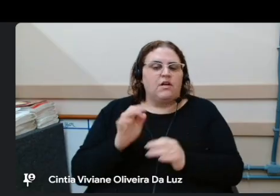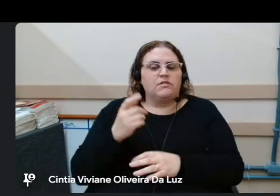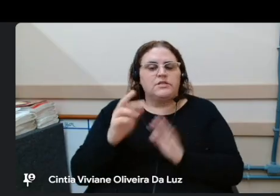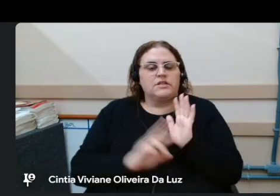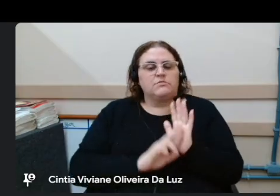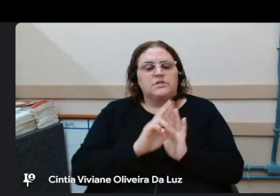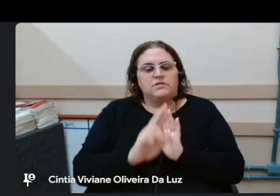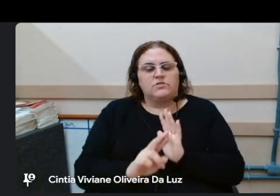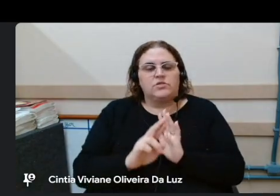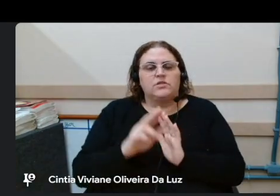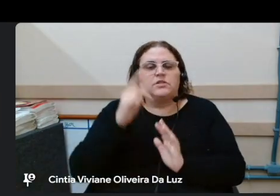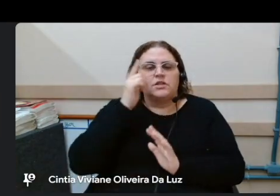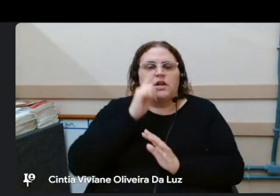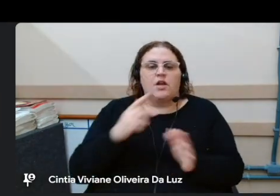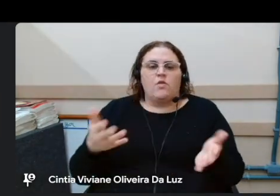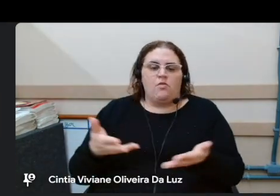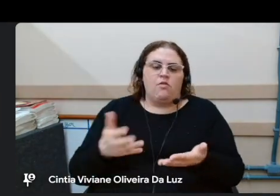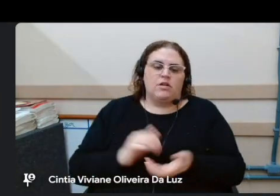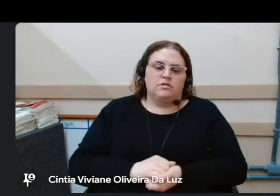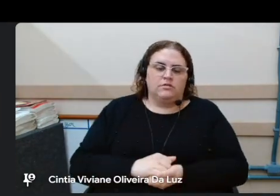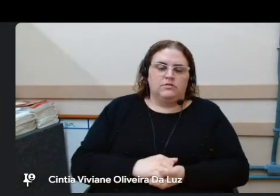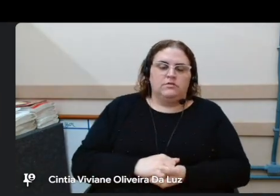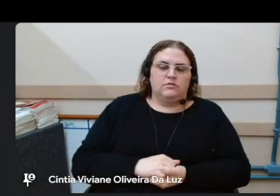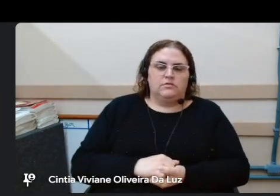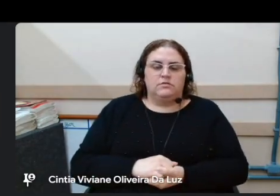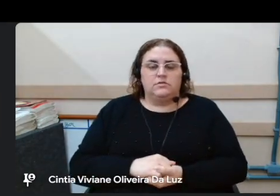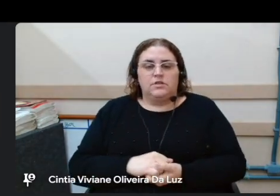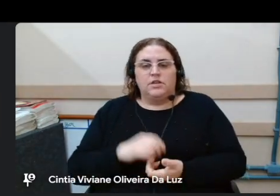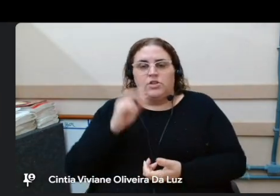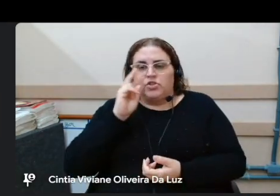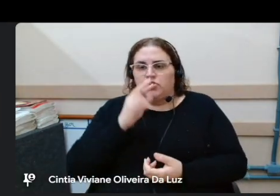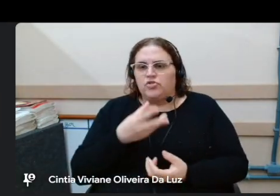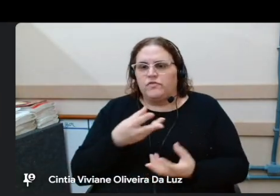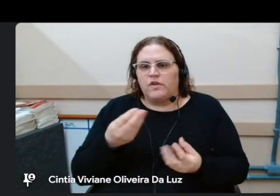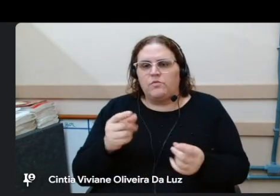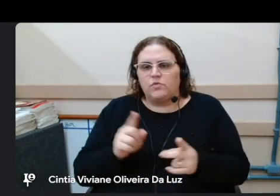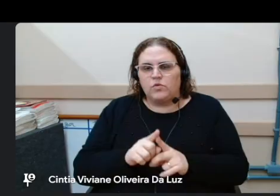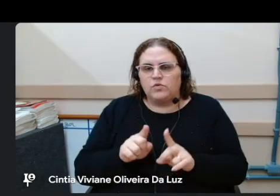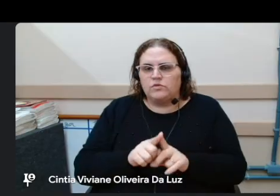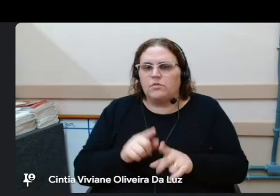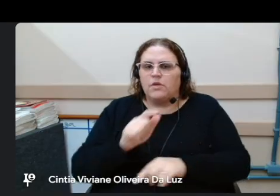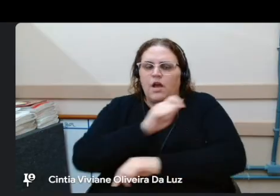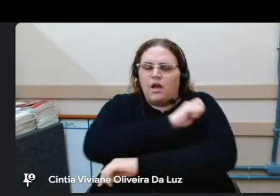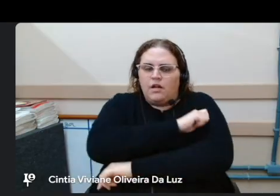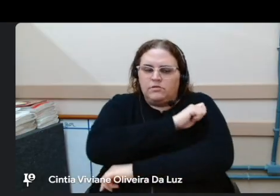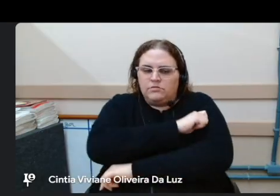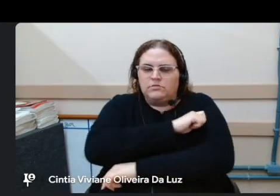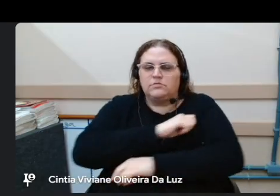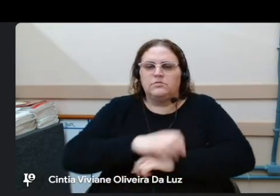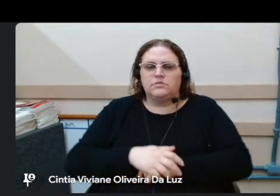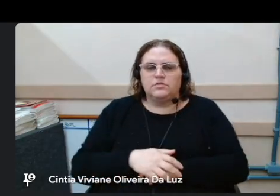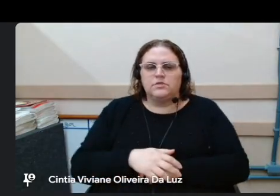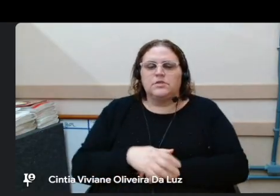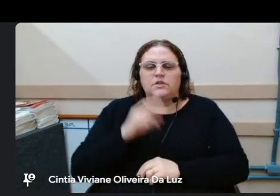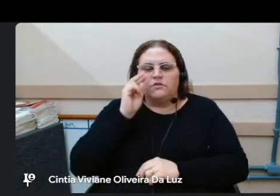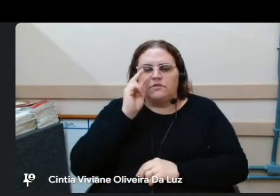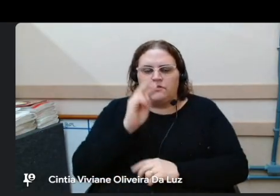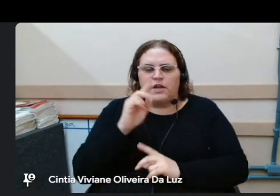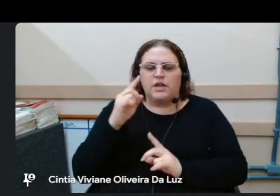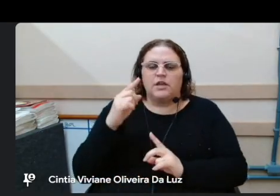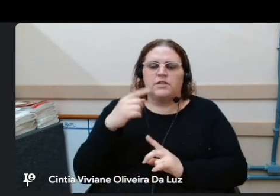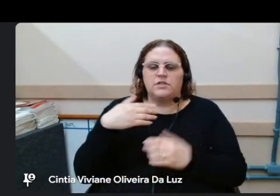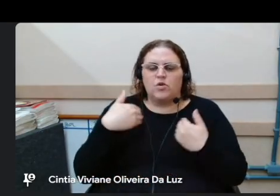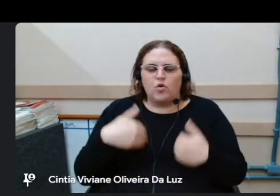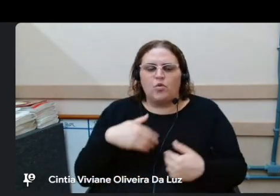eh eh essa representatividade que ganharam né e a gente vê muitos estudantes né